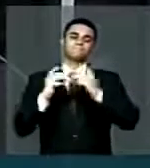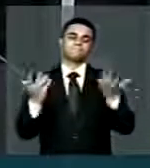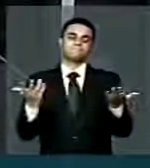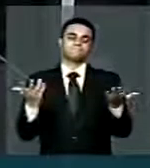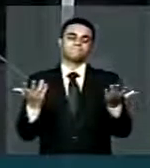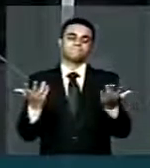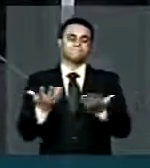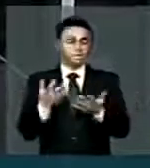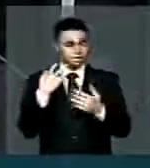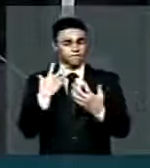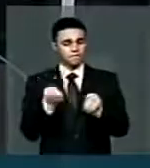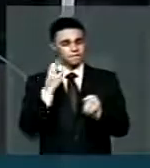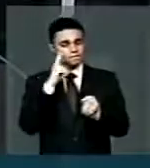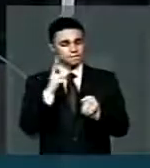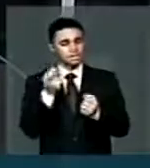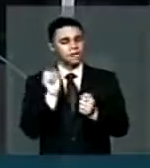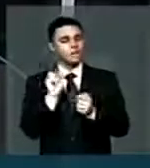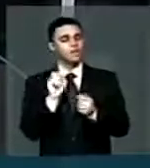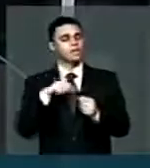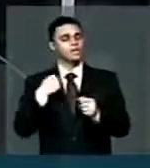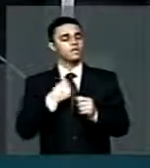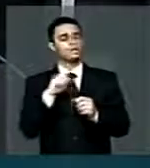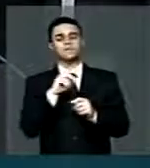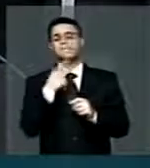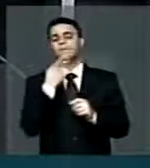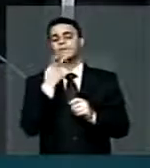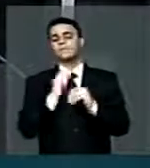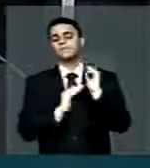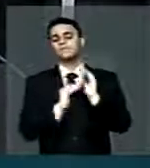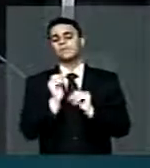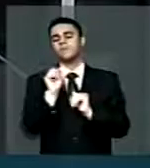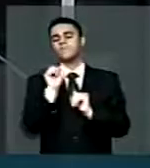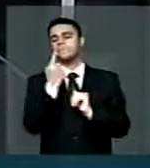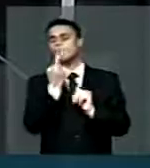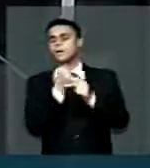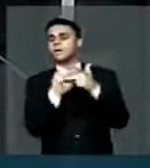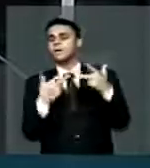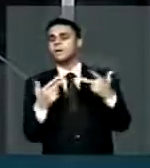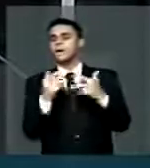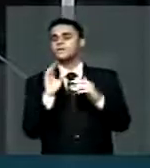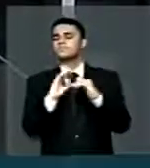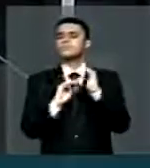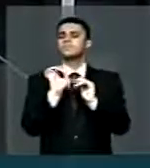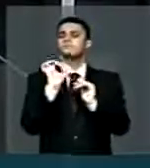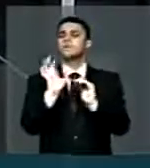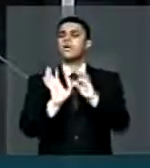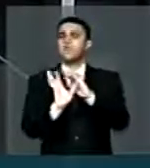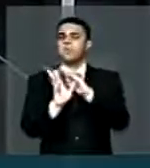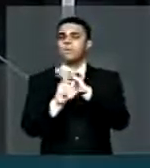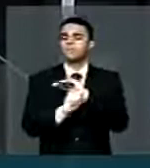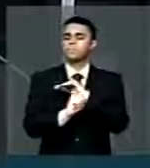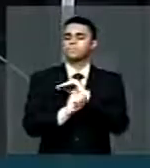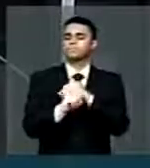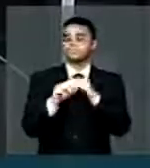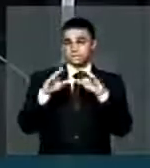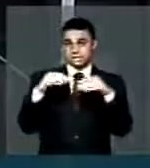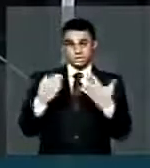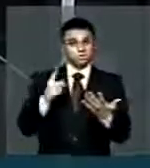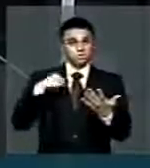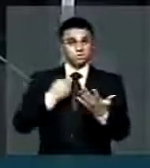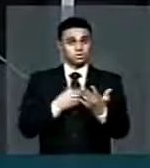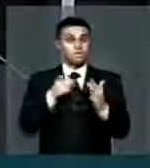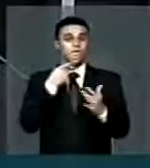do pressuposto de que não estamos falando de um caso que envolva corrupção. Então, estamos